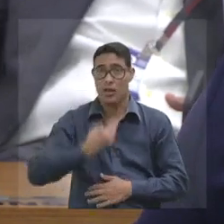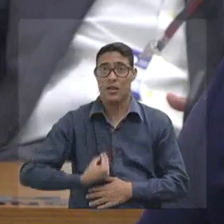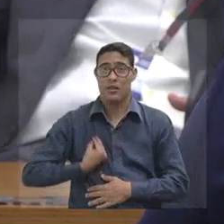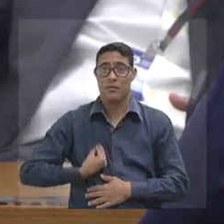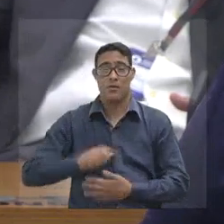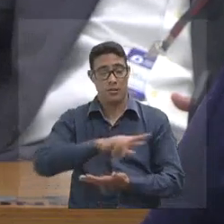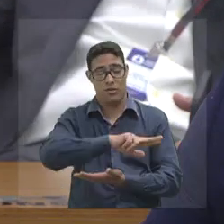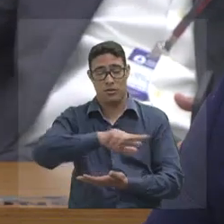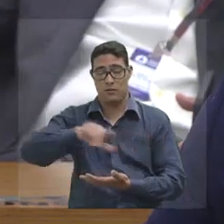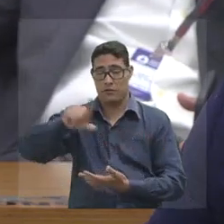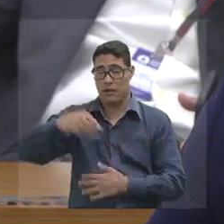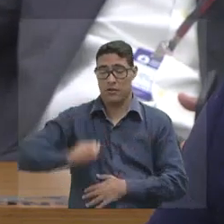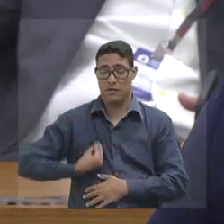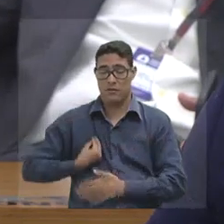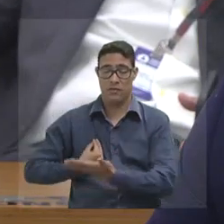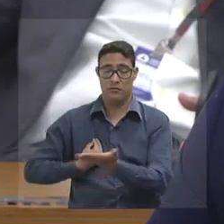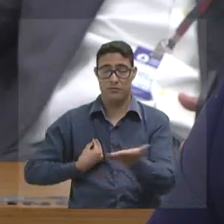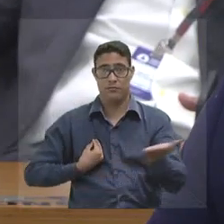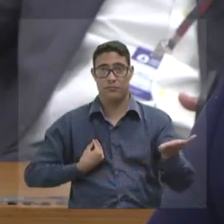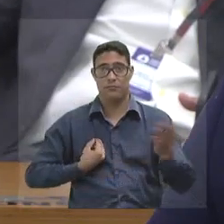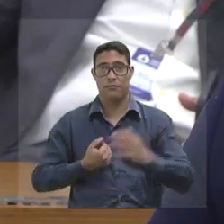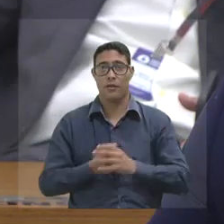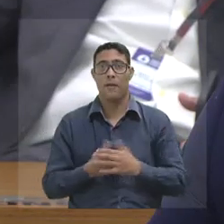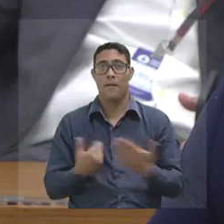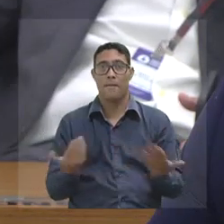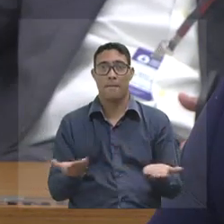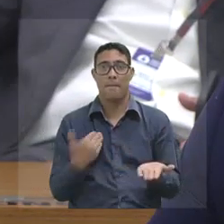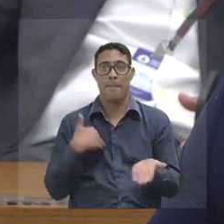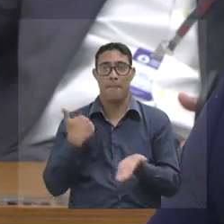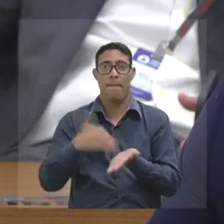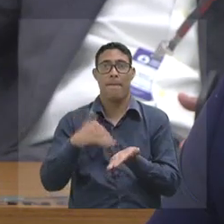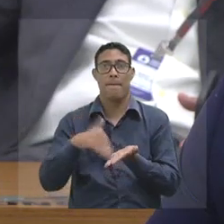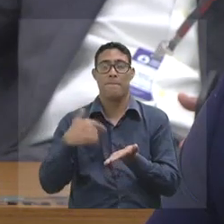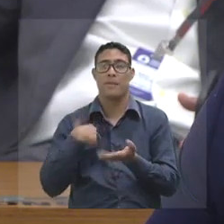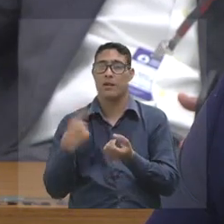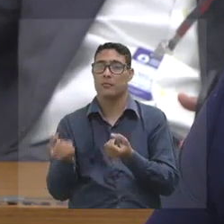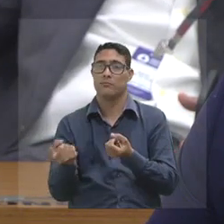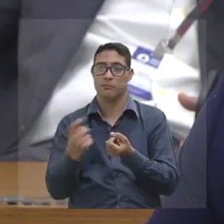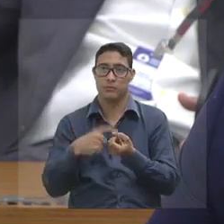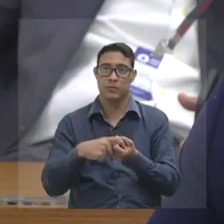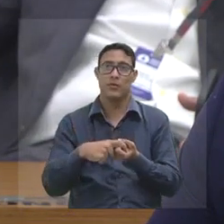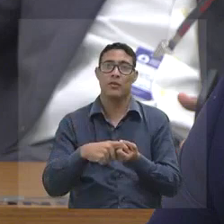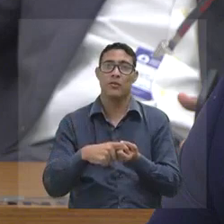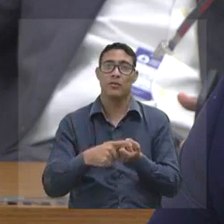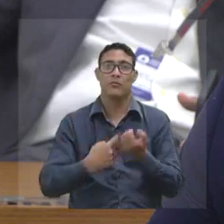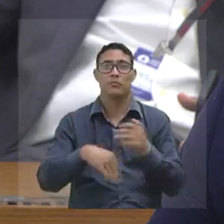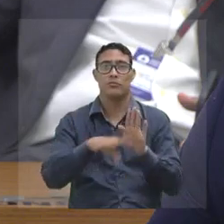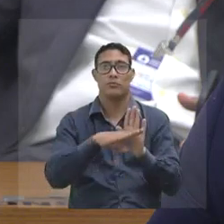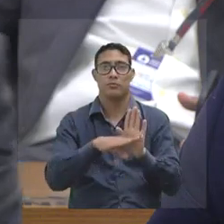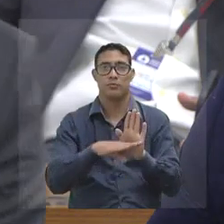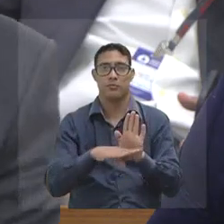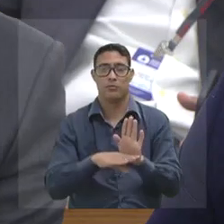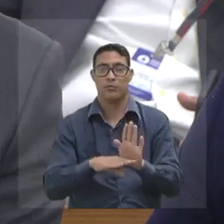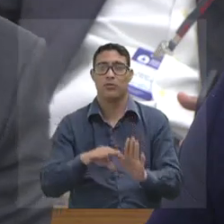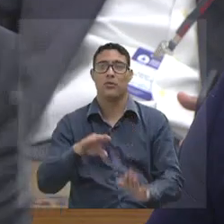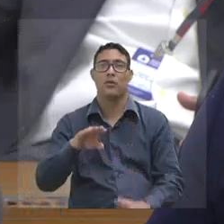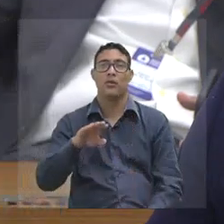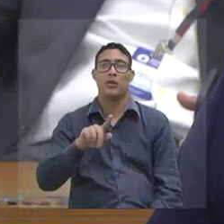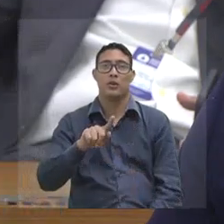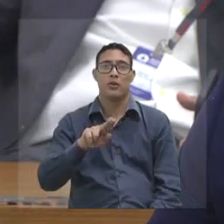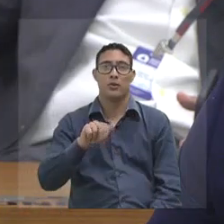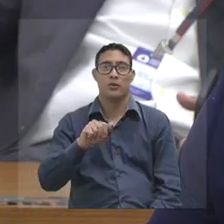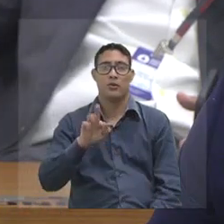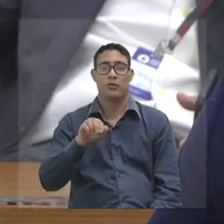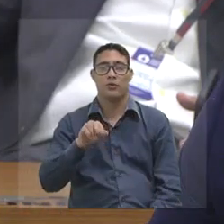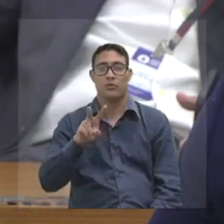estão aqui hoje então agora com a nossa secretária de volta vão voltar a nossa lista Gustavo Santana não está presente se ela